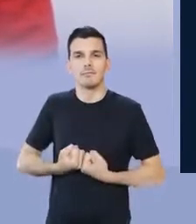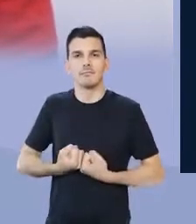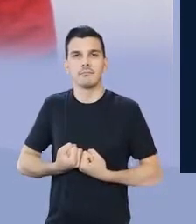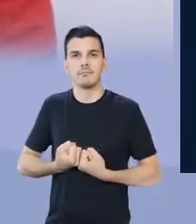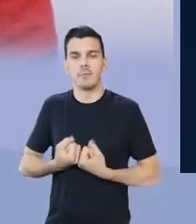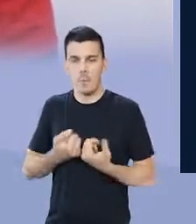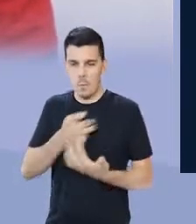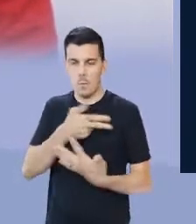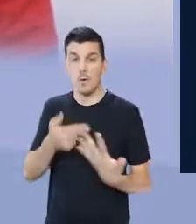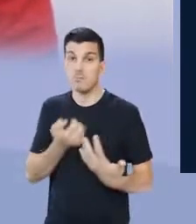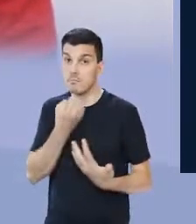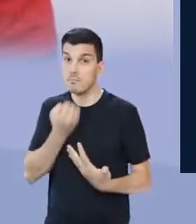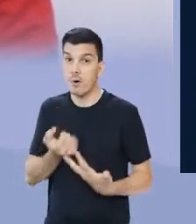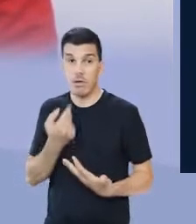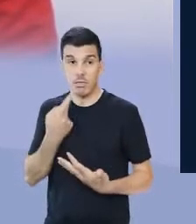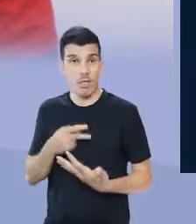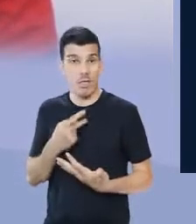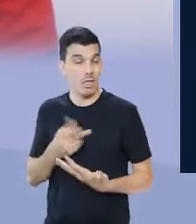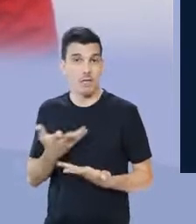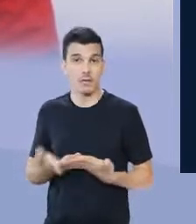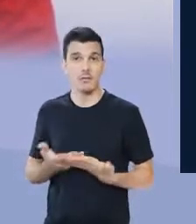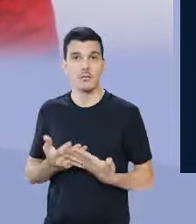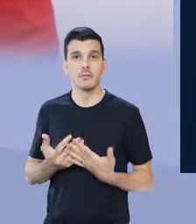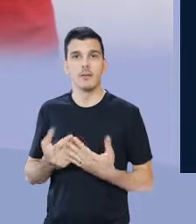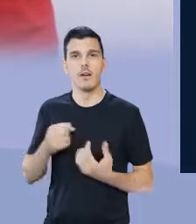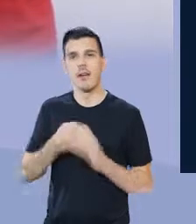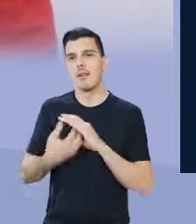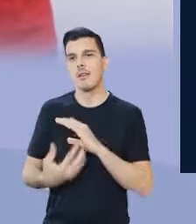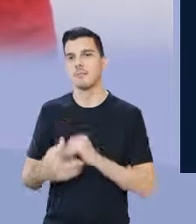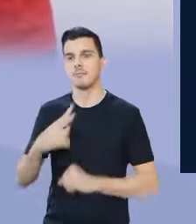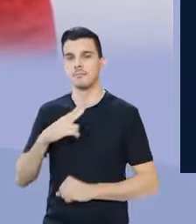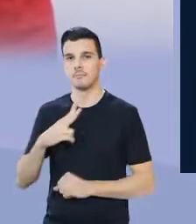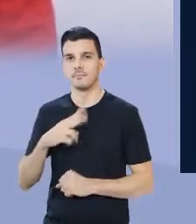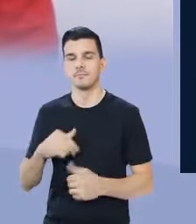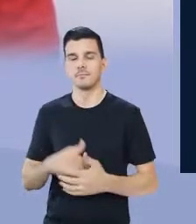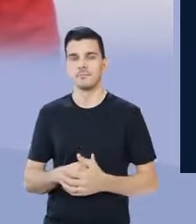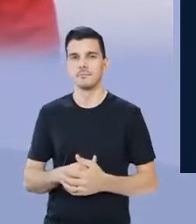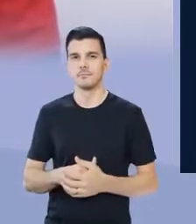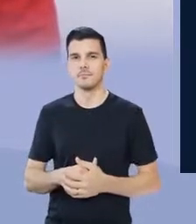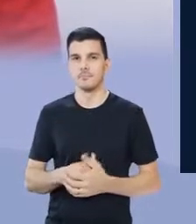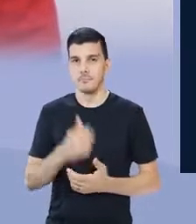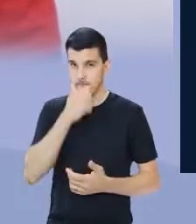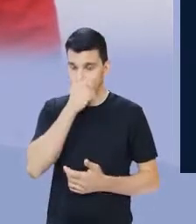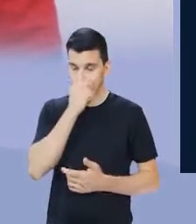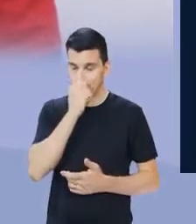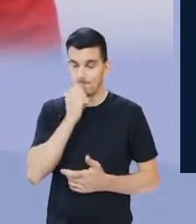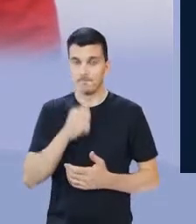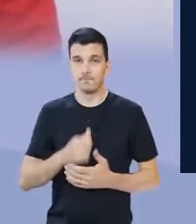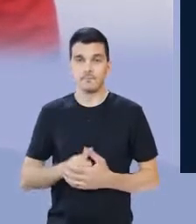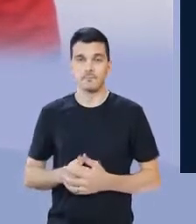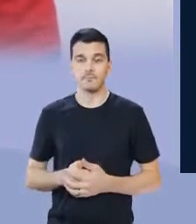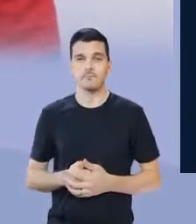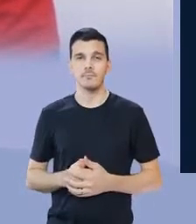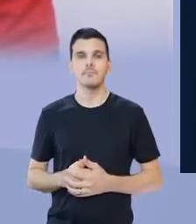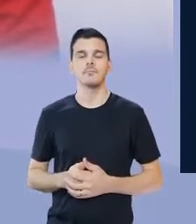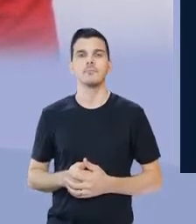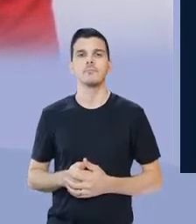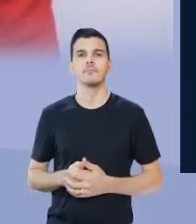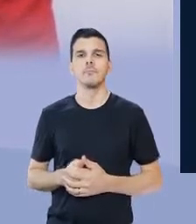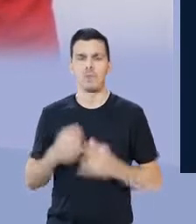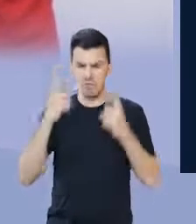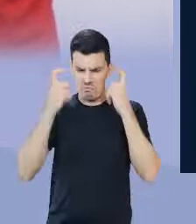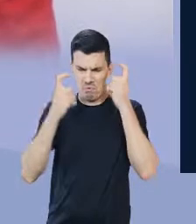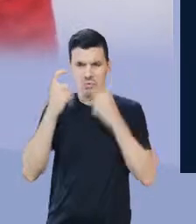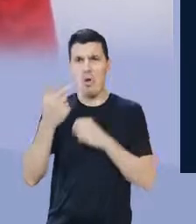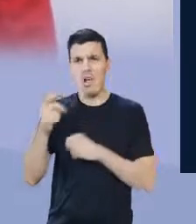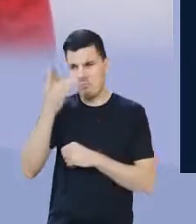As coisas que ela tinha únicas. Not particularly caring what other people thought. Então, não se preocupando com o que as pessoas diziam.